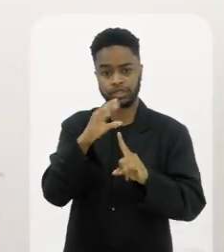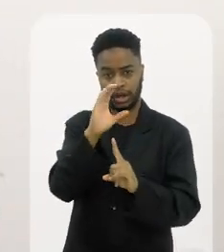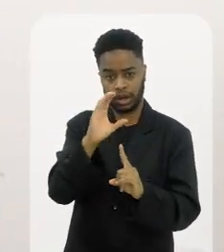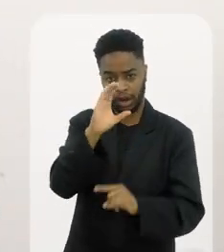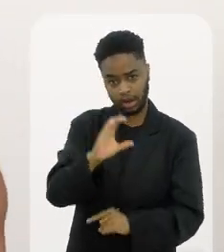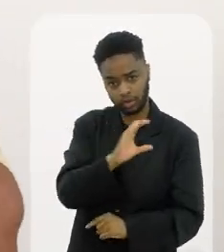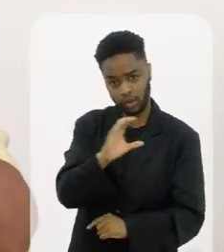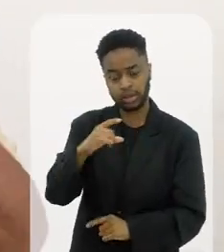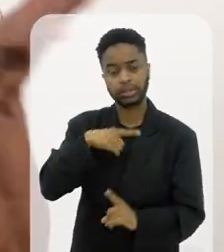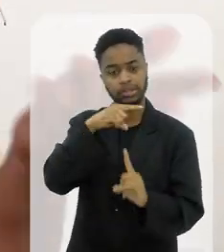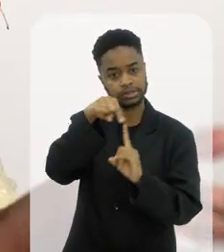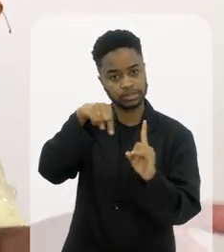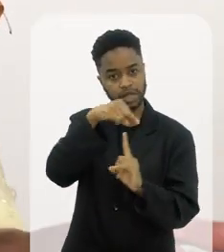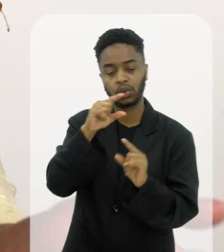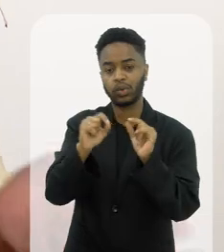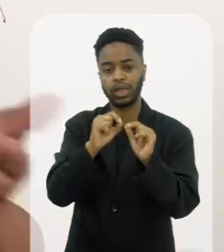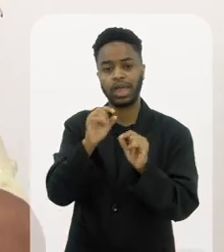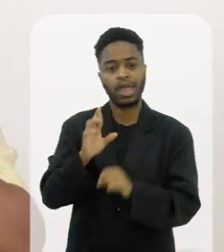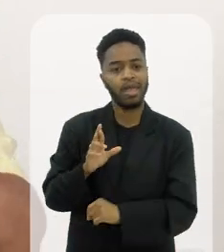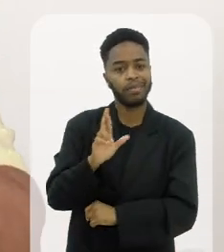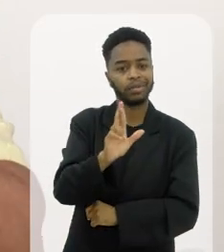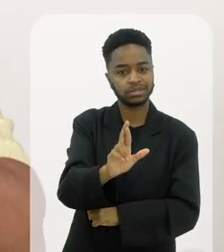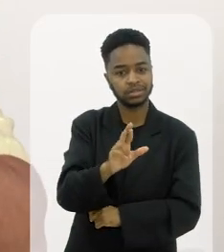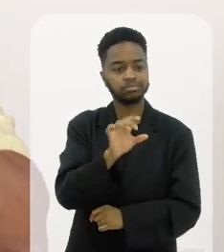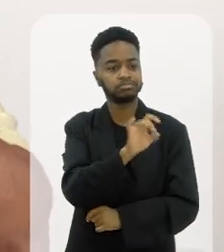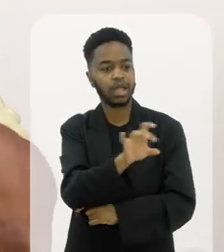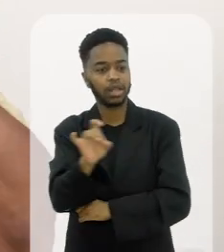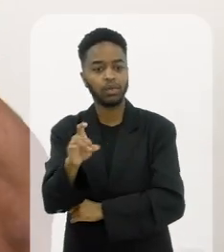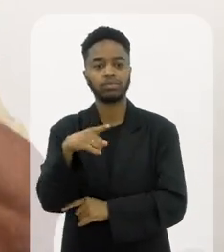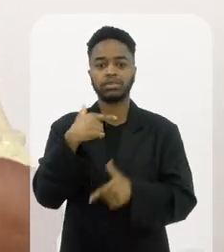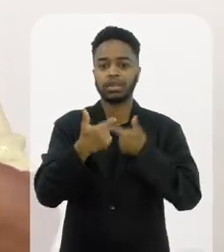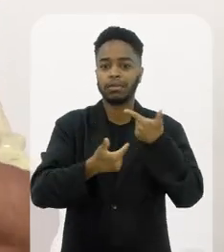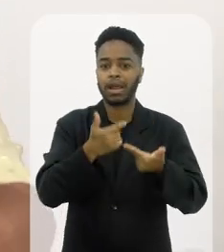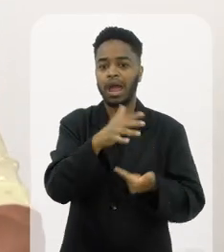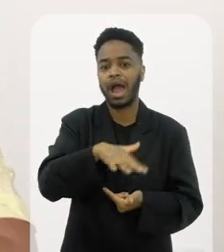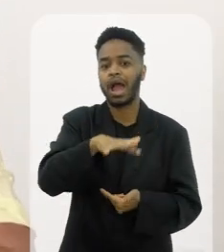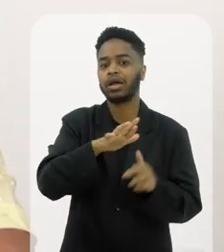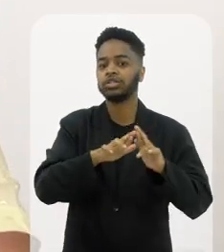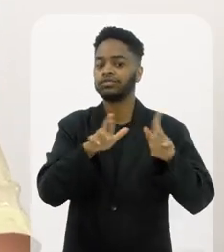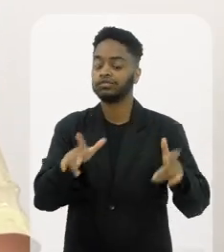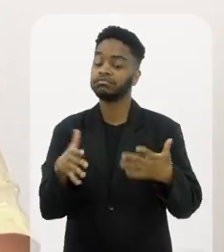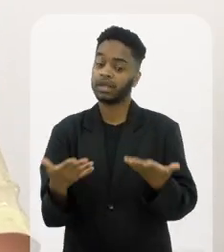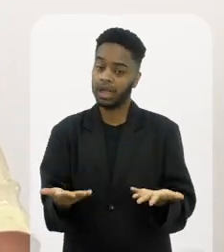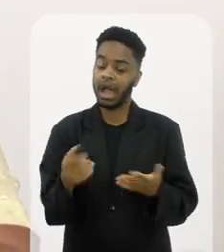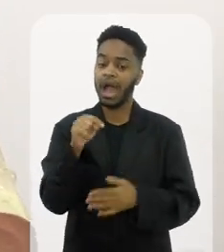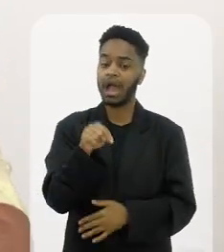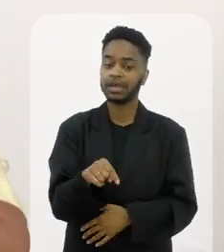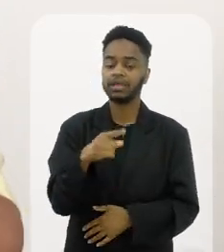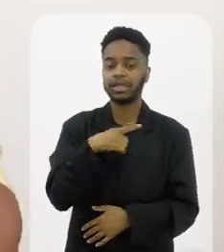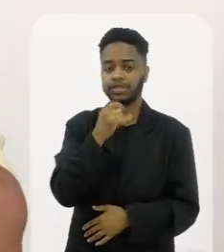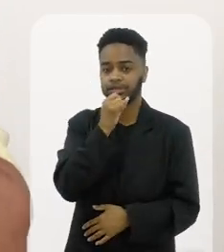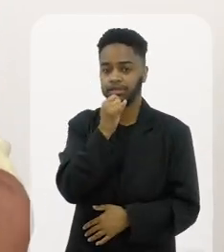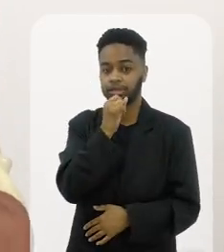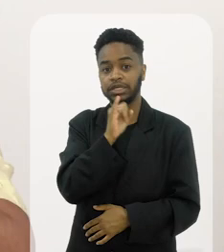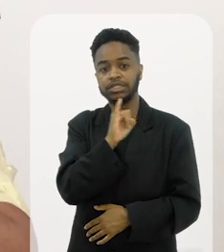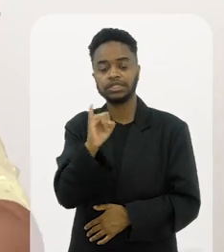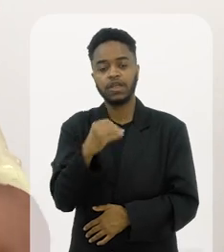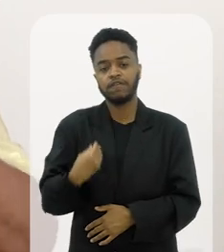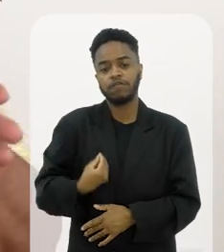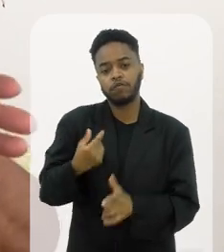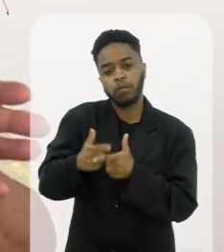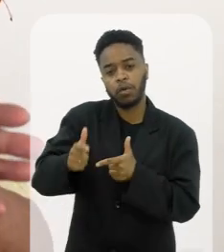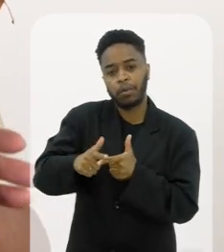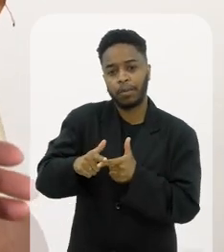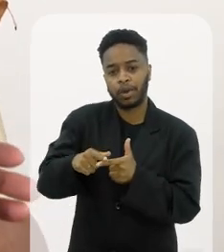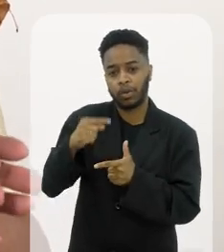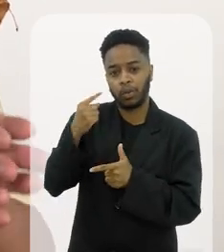santos. Correto. Que são representantes, que são devotos. E cada um vai desenvolver mais uma coisa. Então você tem os santos a que você se apega.